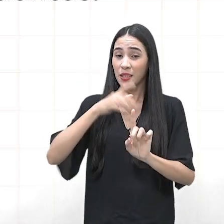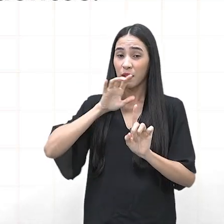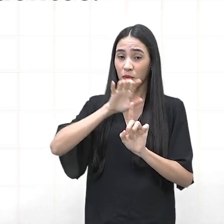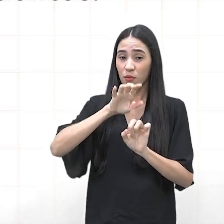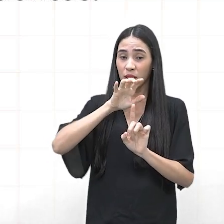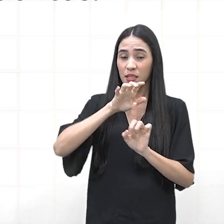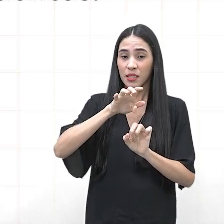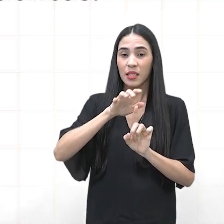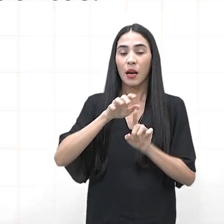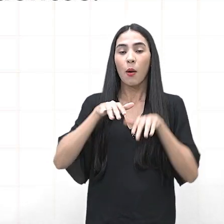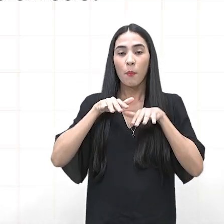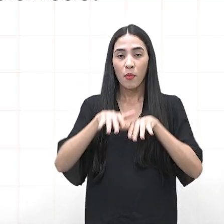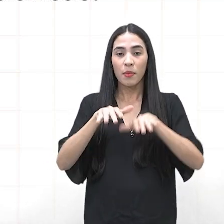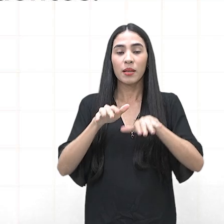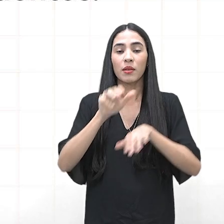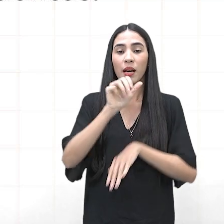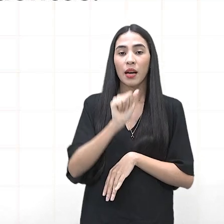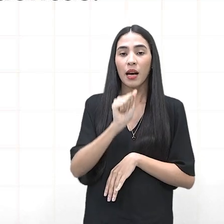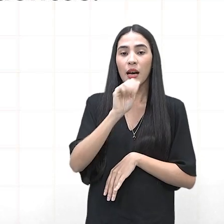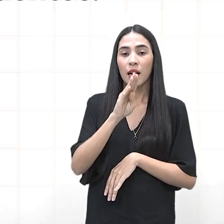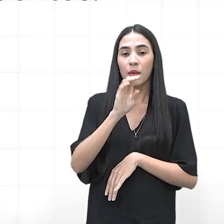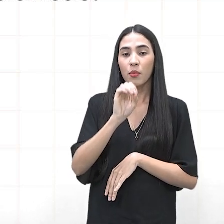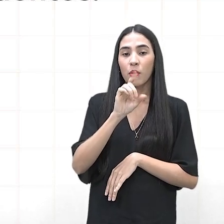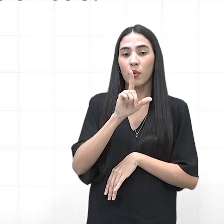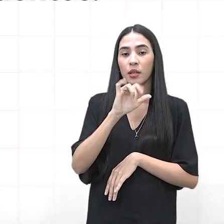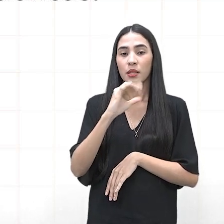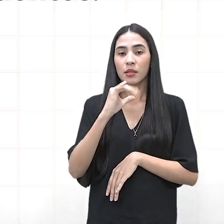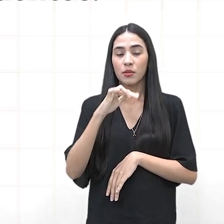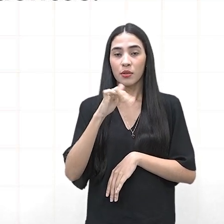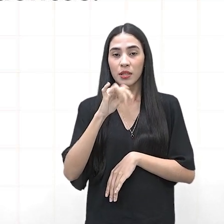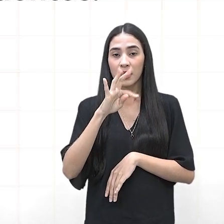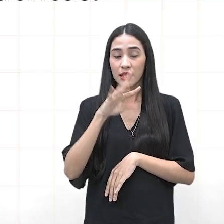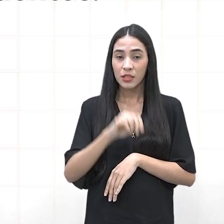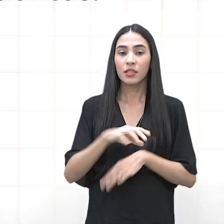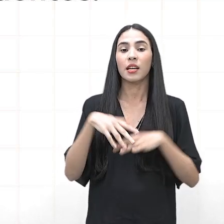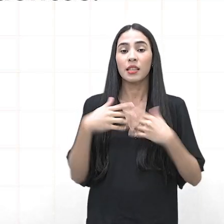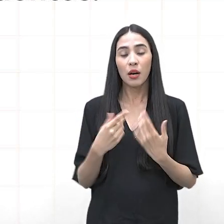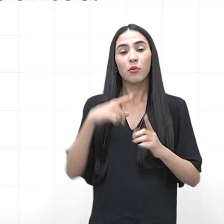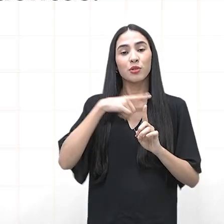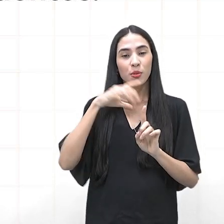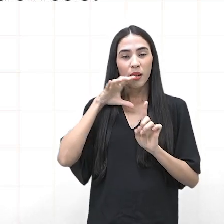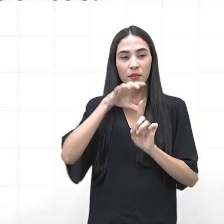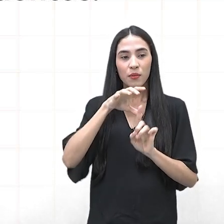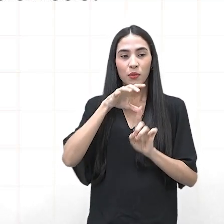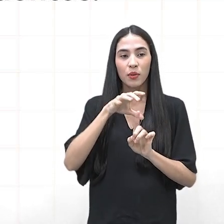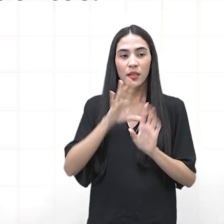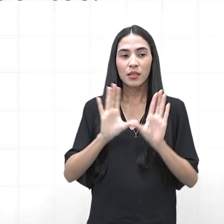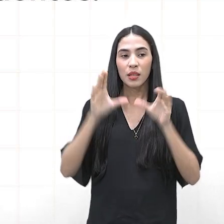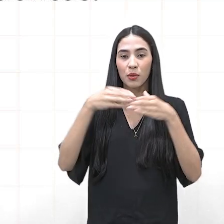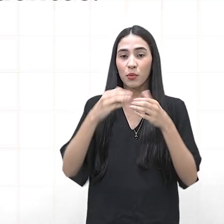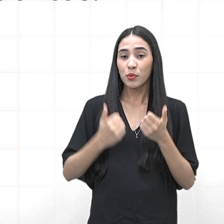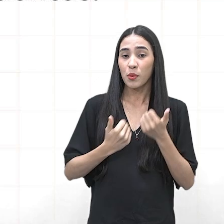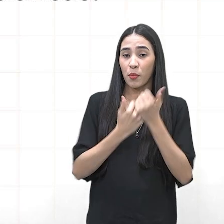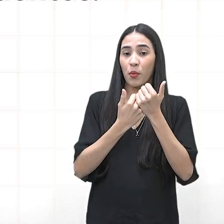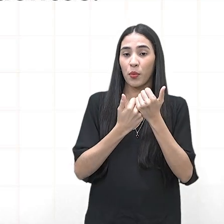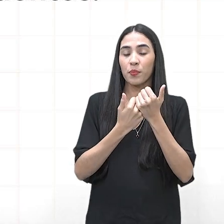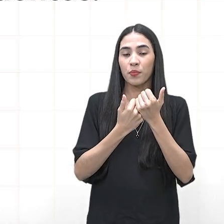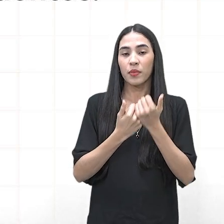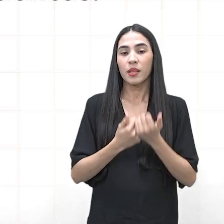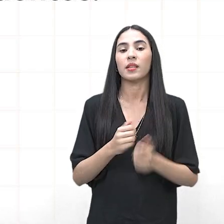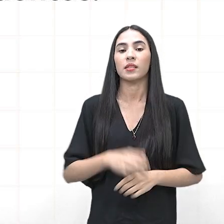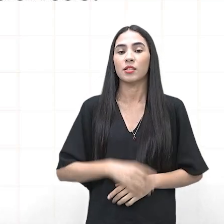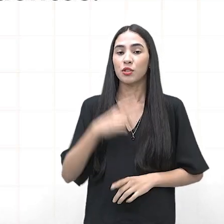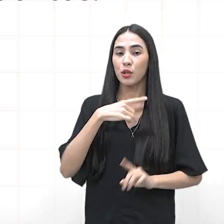movimento abolicionista. Foi como eu falei para vocês, tá, gente? Existia uma pressão externa, uma pressão